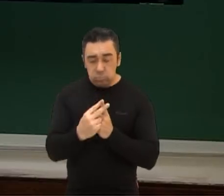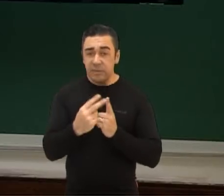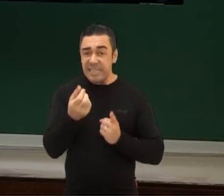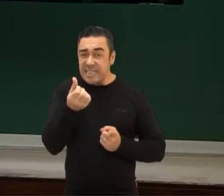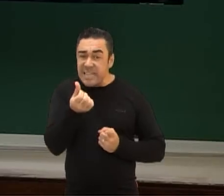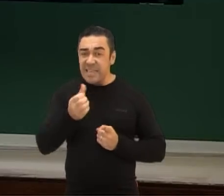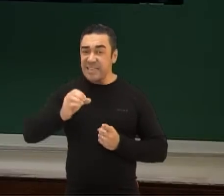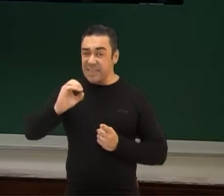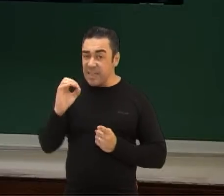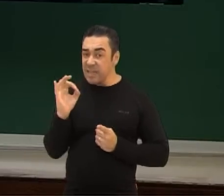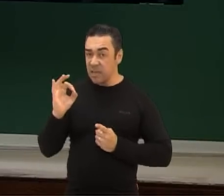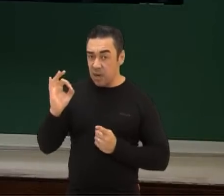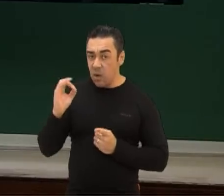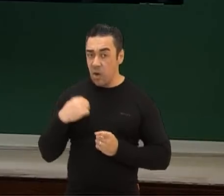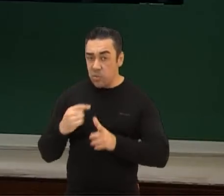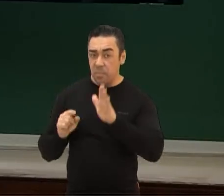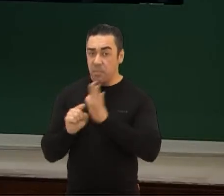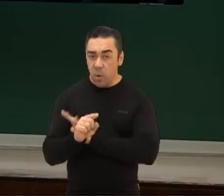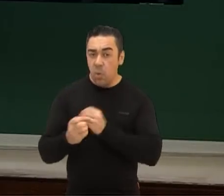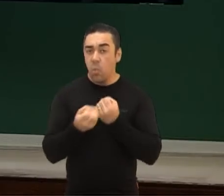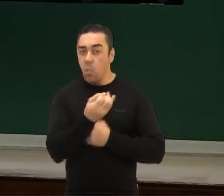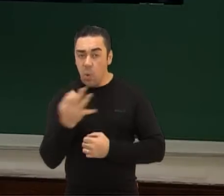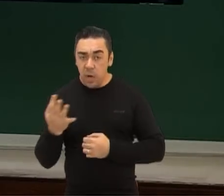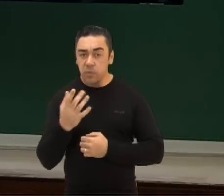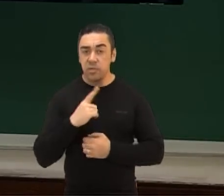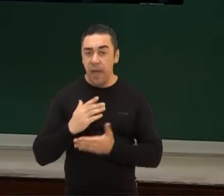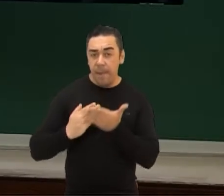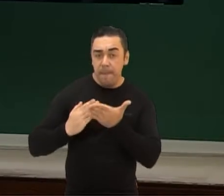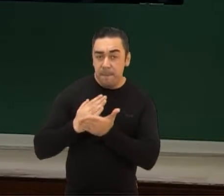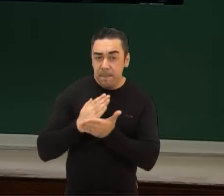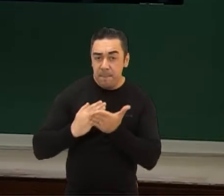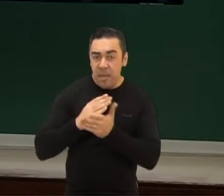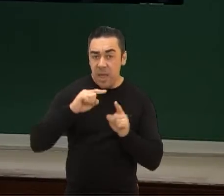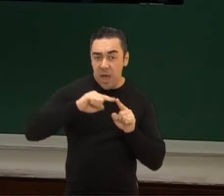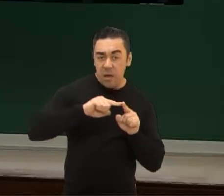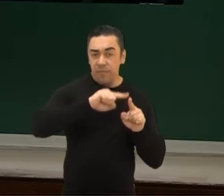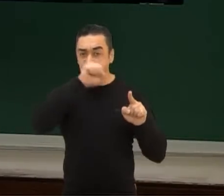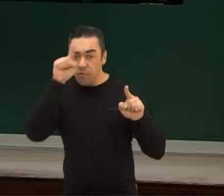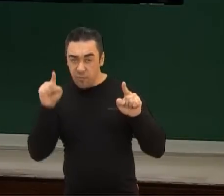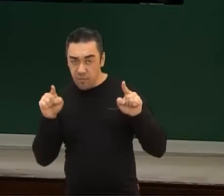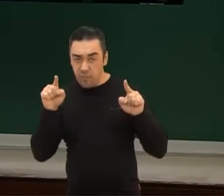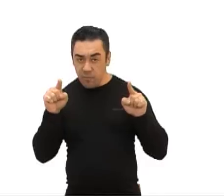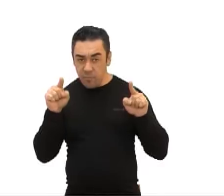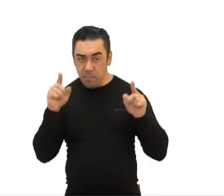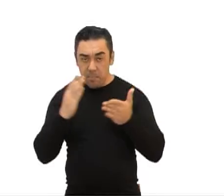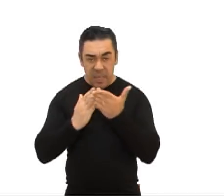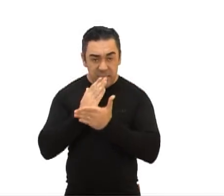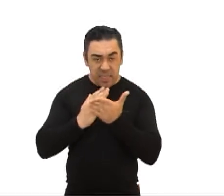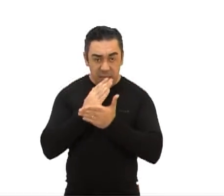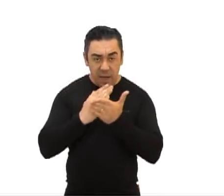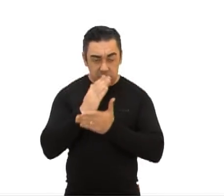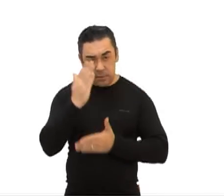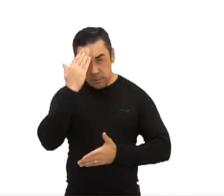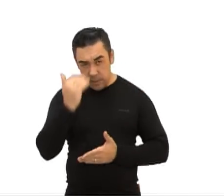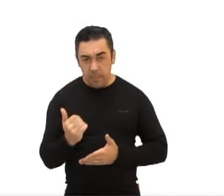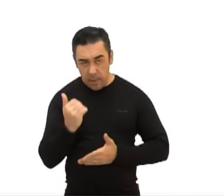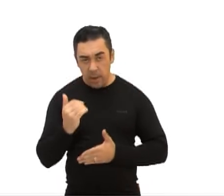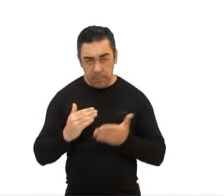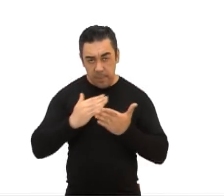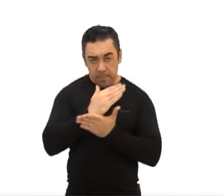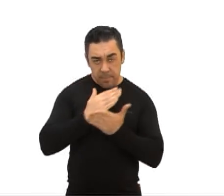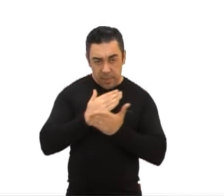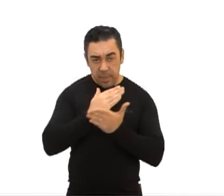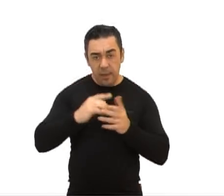quantas voltas ele tem que dar para andar meia volta. O que nós sabemos? Nós sabemos que um ângulo de meia